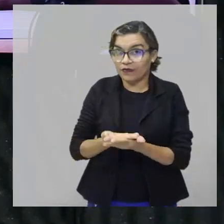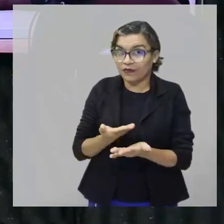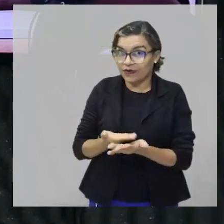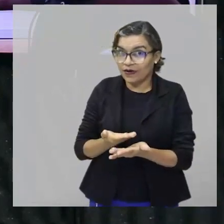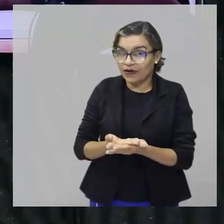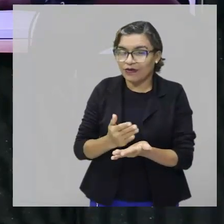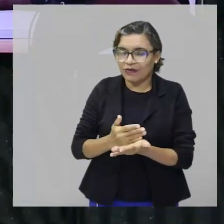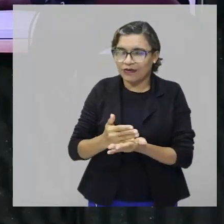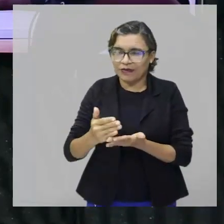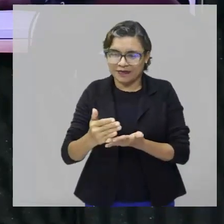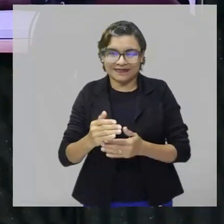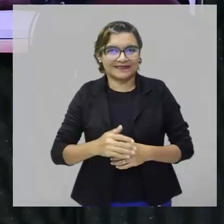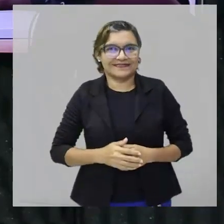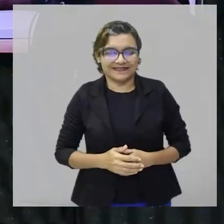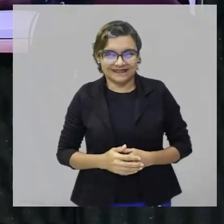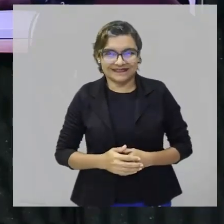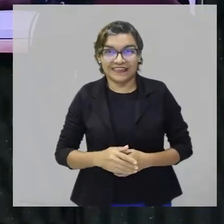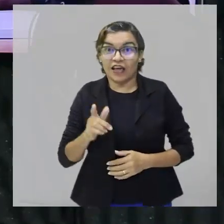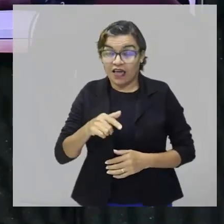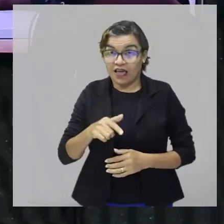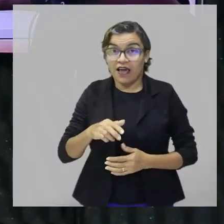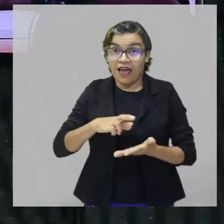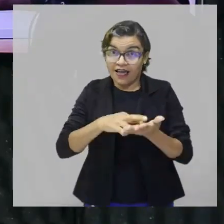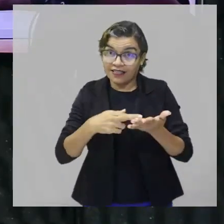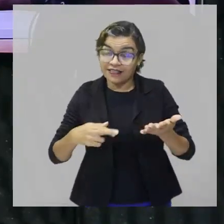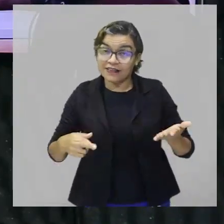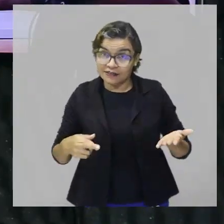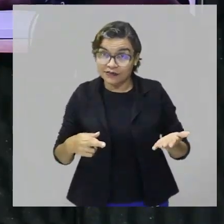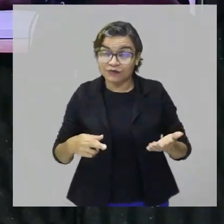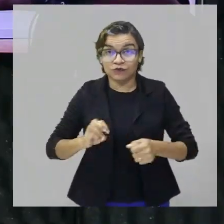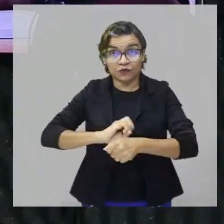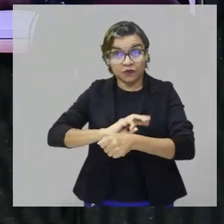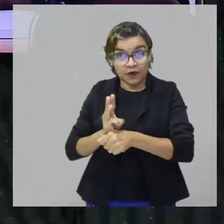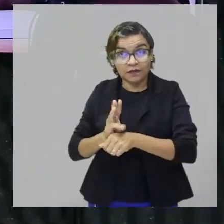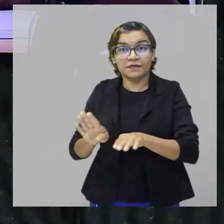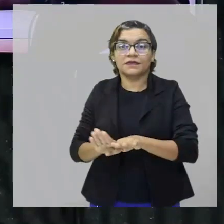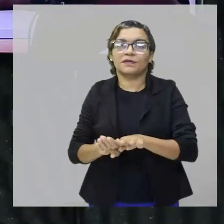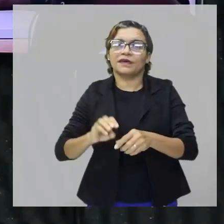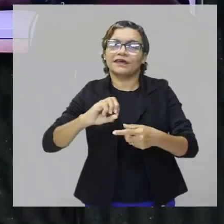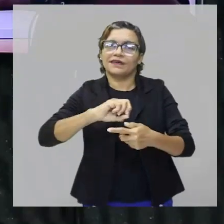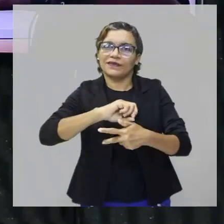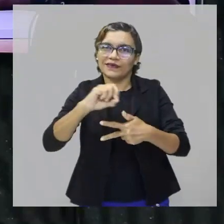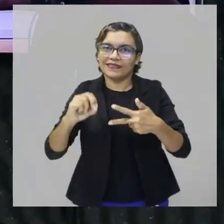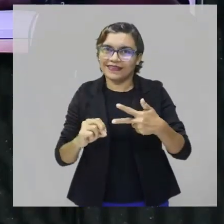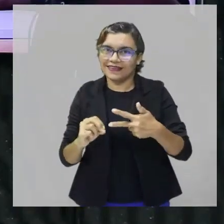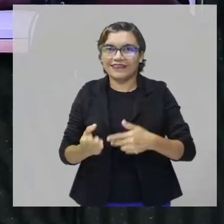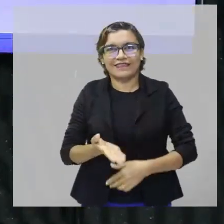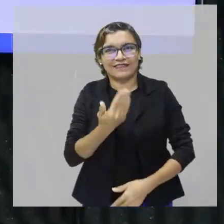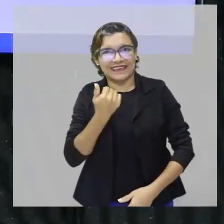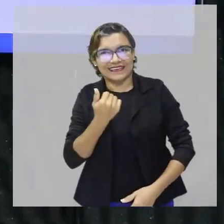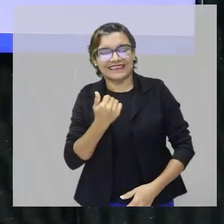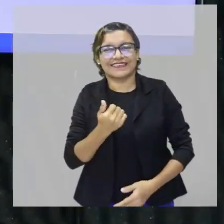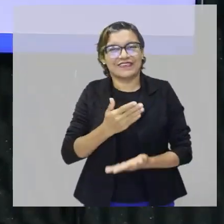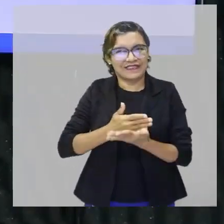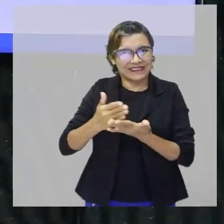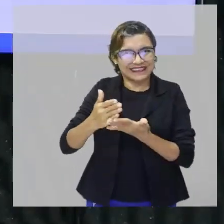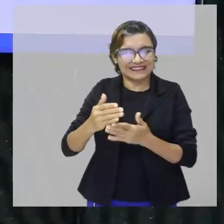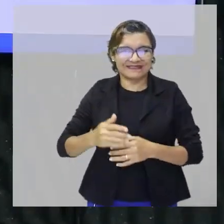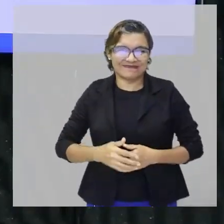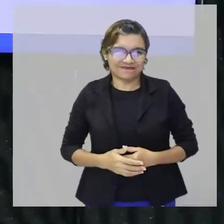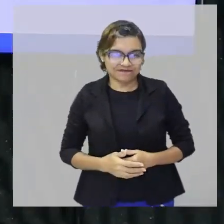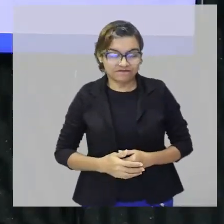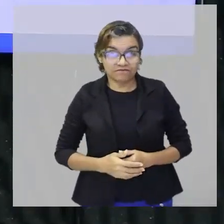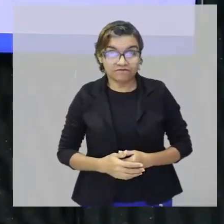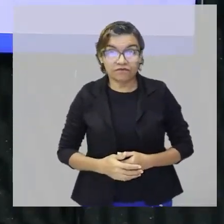nosso preparatório do PAIS UEMA e também do Enem. Então vamos lá, começar mais uma aula. Na aula